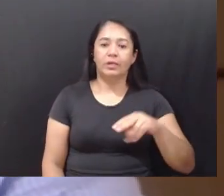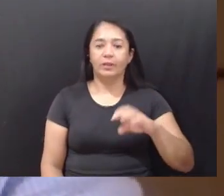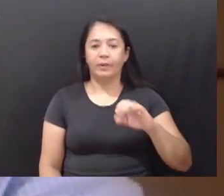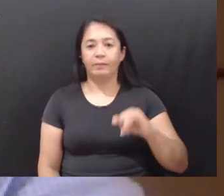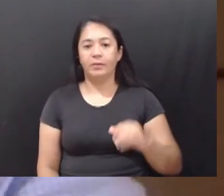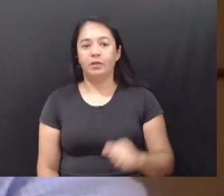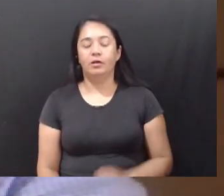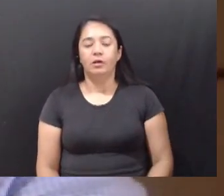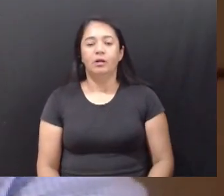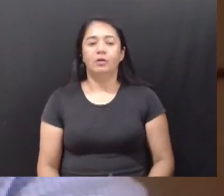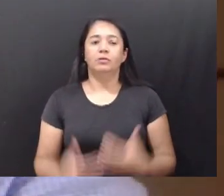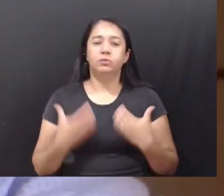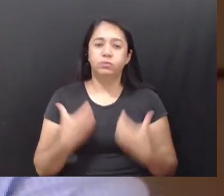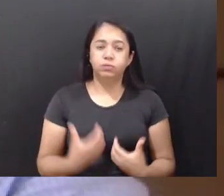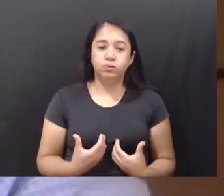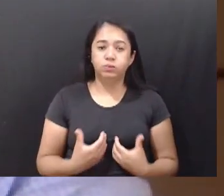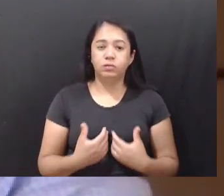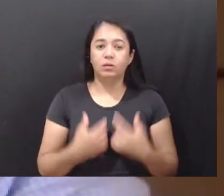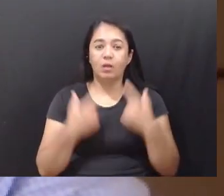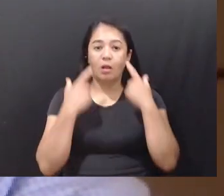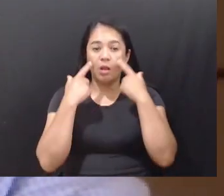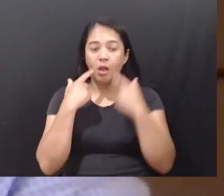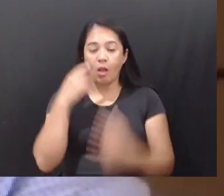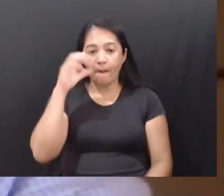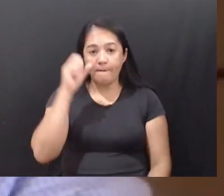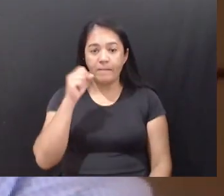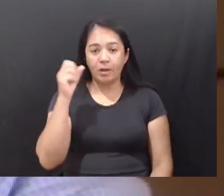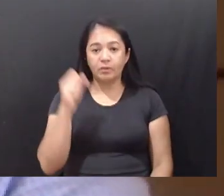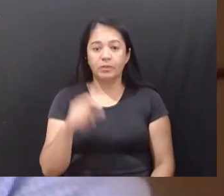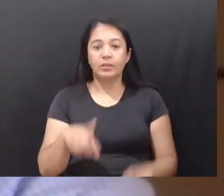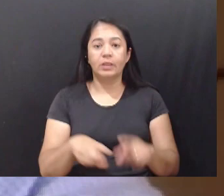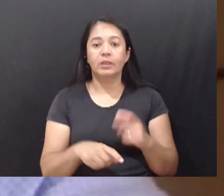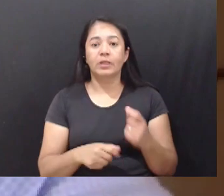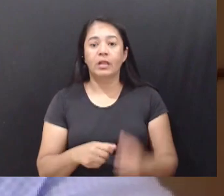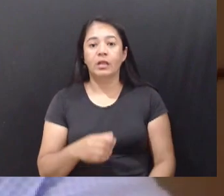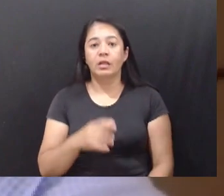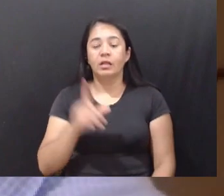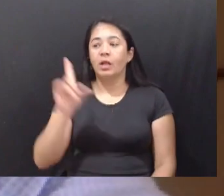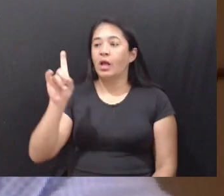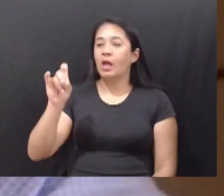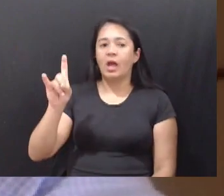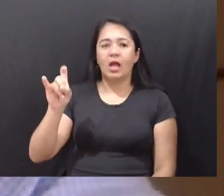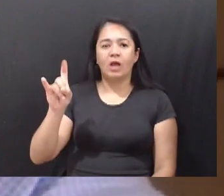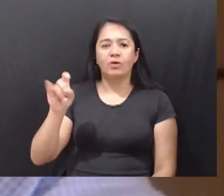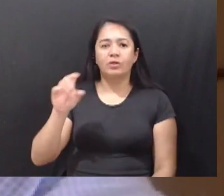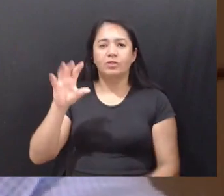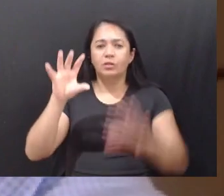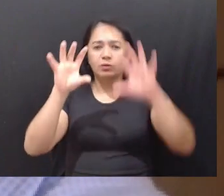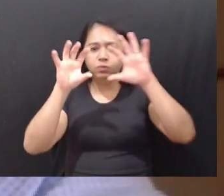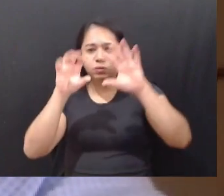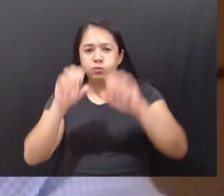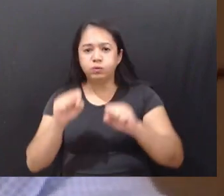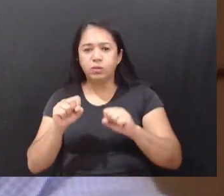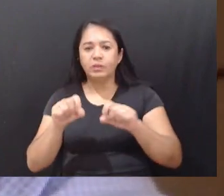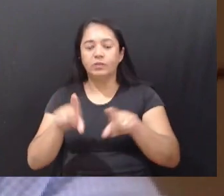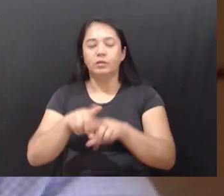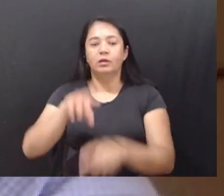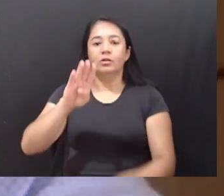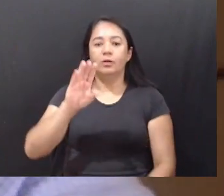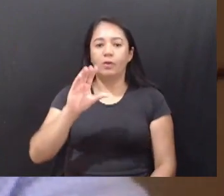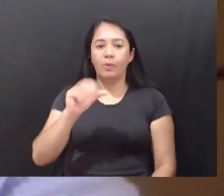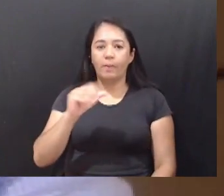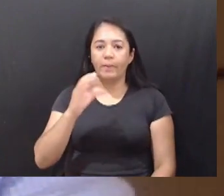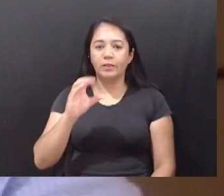tem fadiga, palidez, também tem icterícia, eles relatam que a urina fica de cor escura e normalmente o